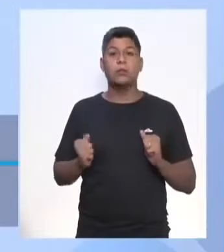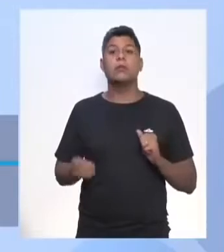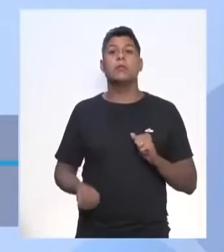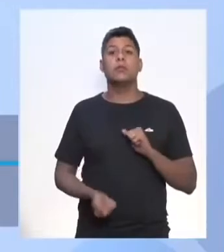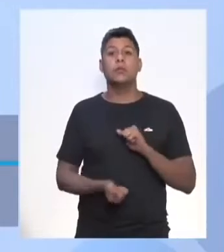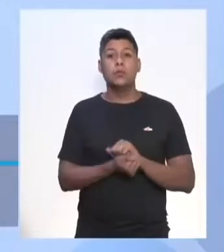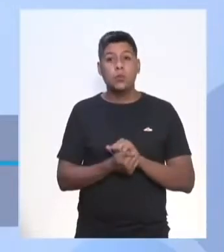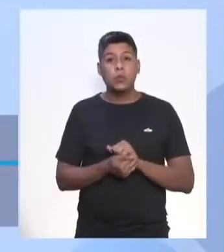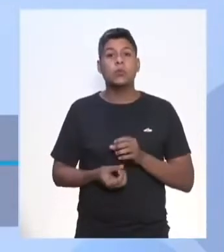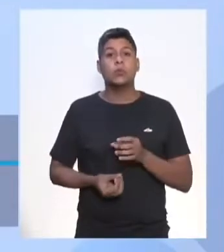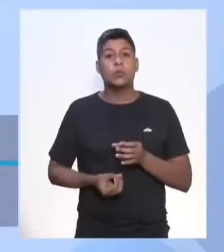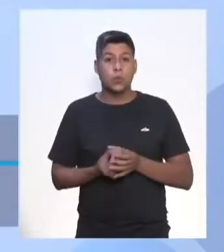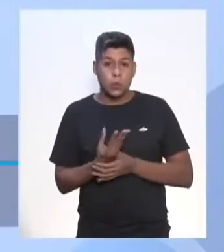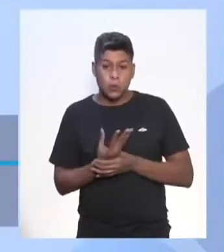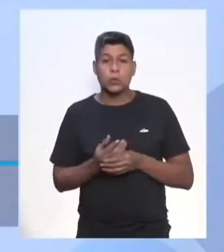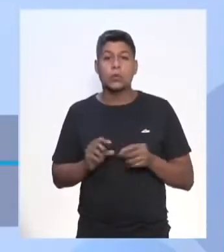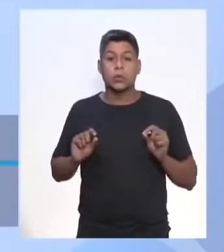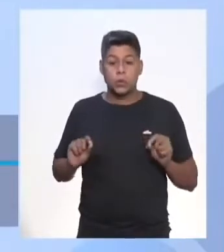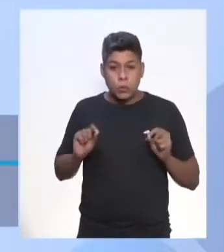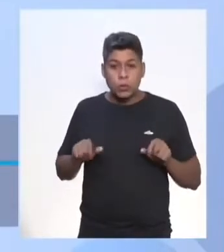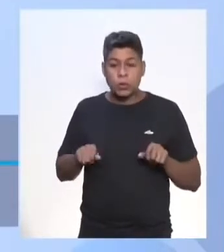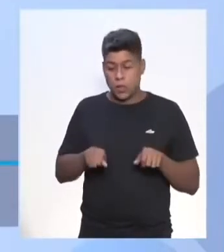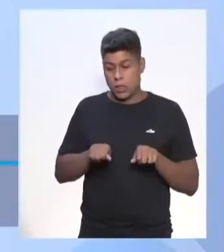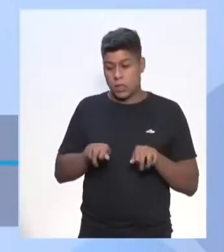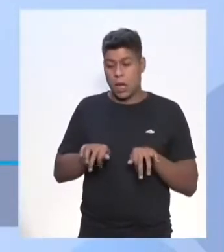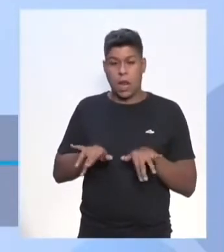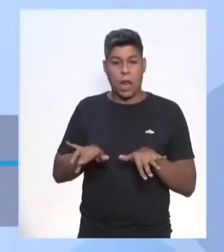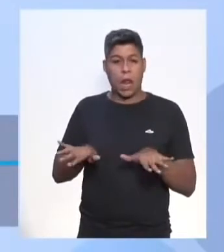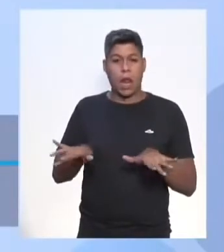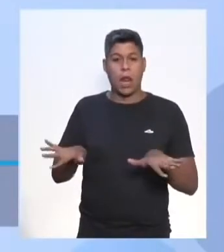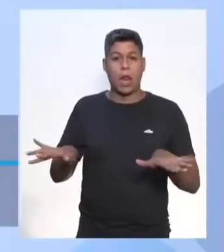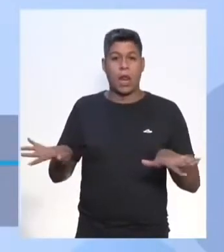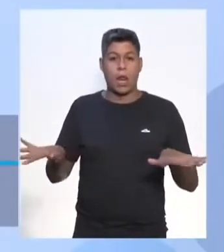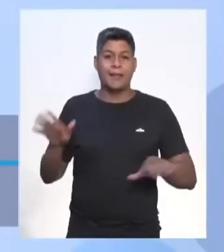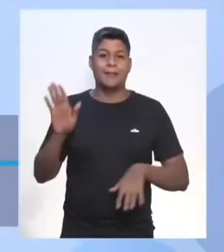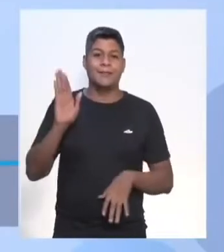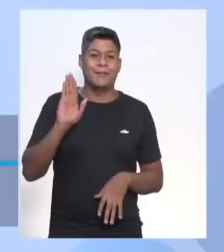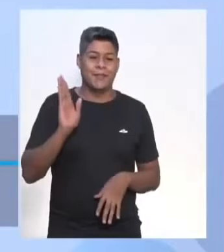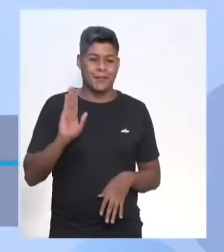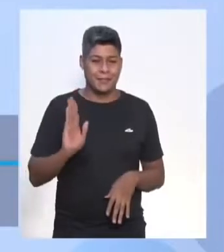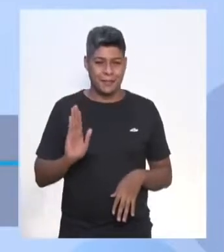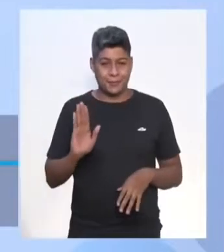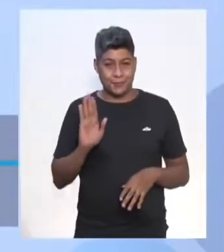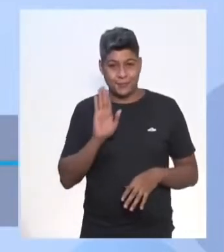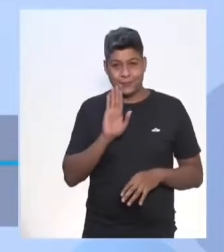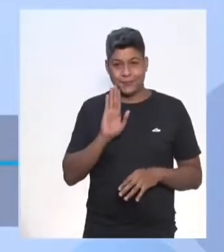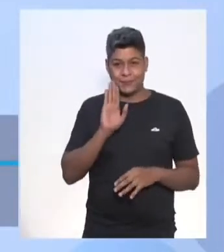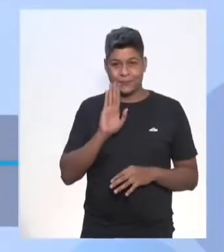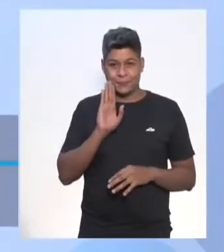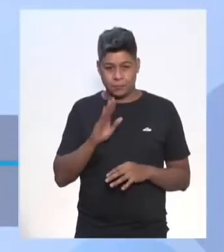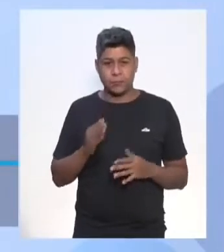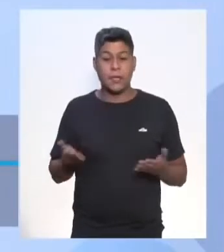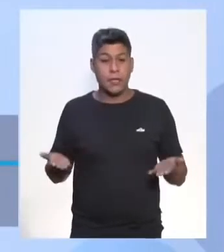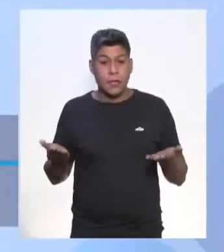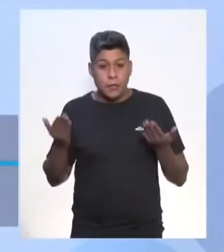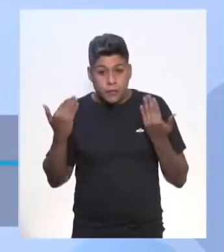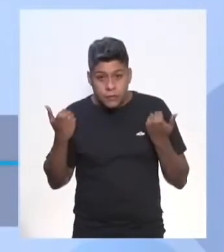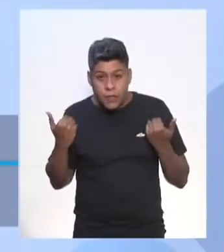aí construindo e expandindo a República Brasileira. Legal? Vamos